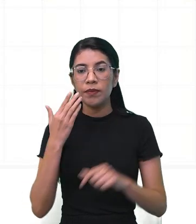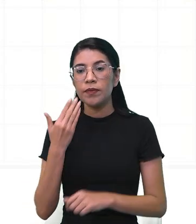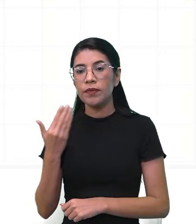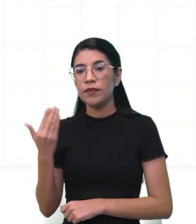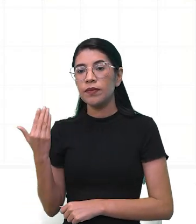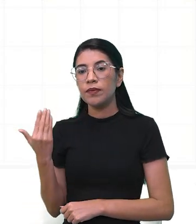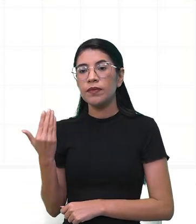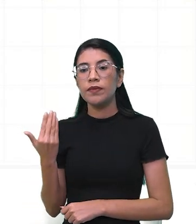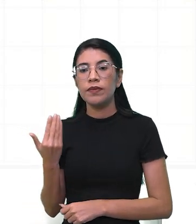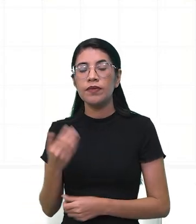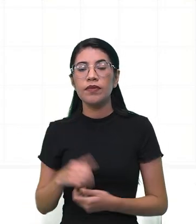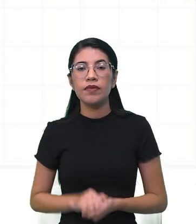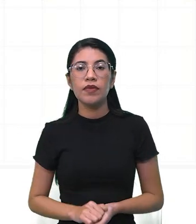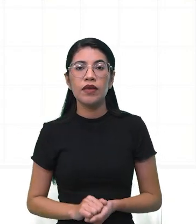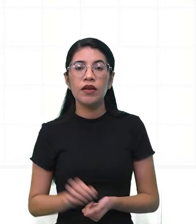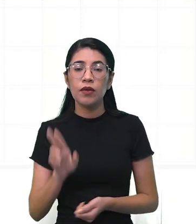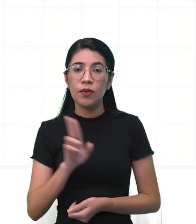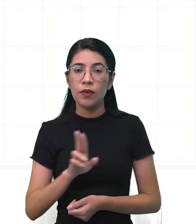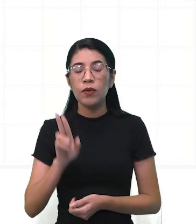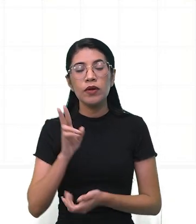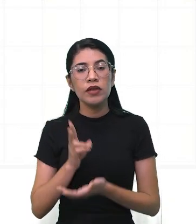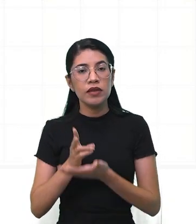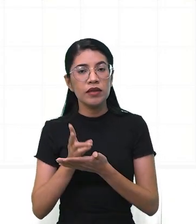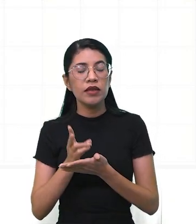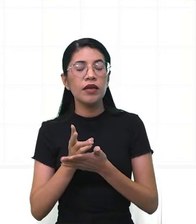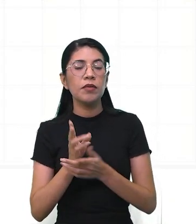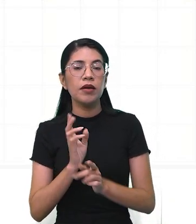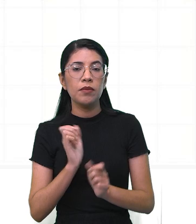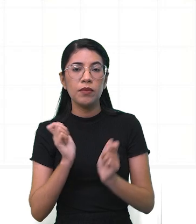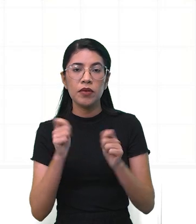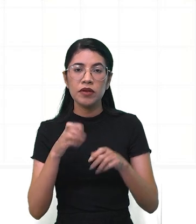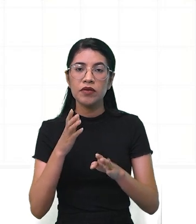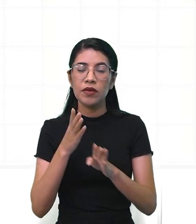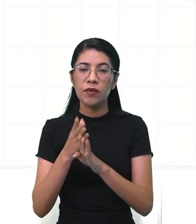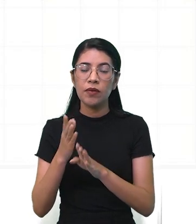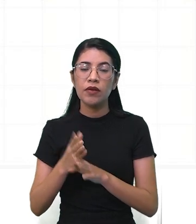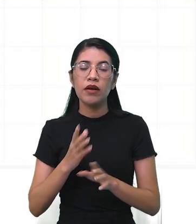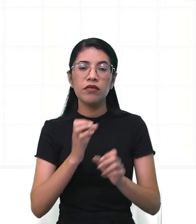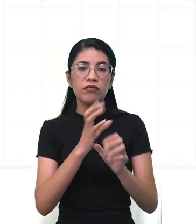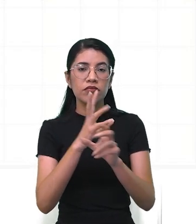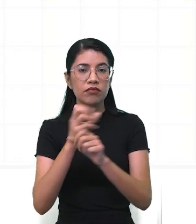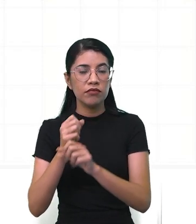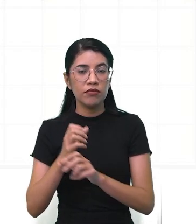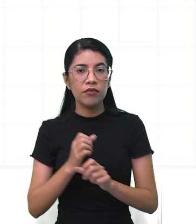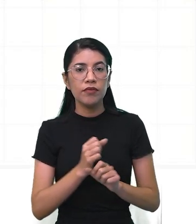aqui, tá? Usa essa relação, você vai encontrar o somatório